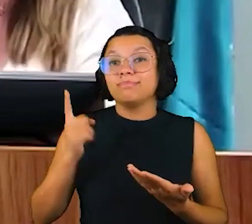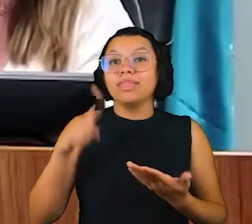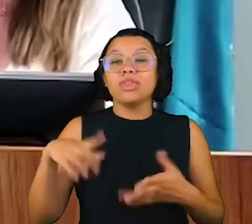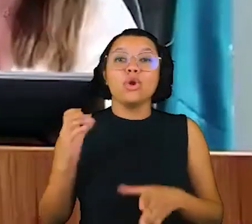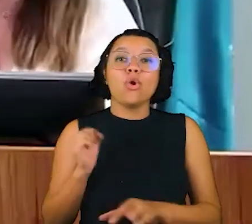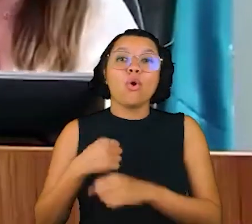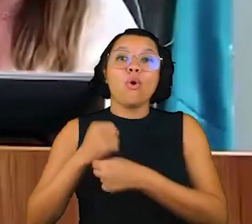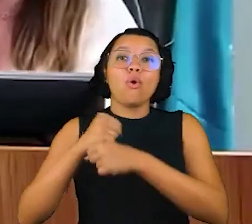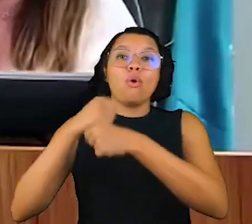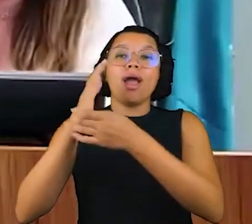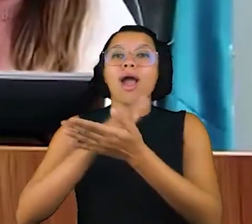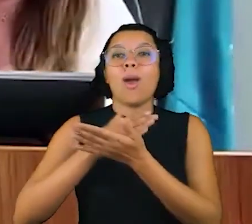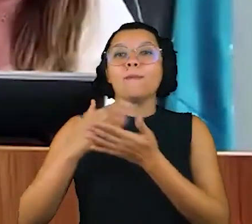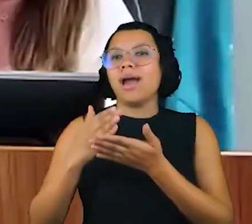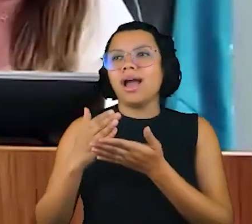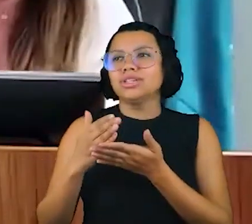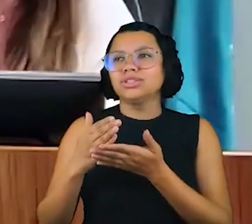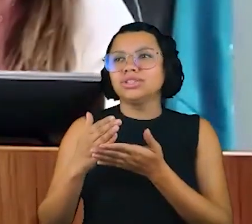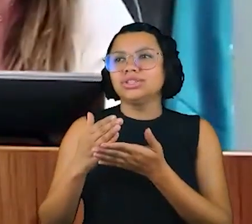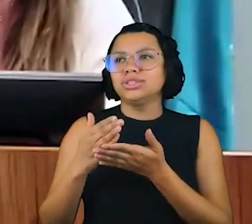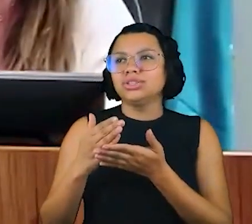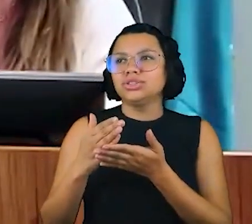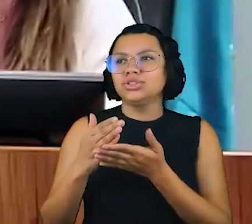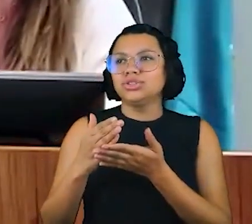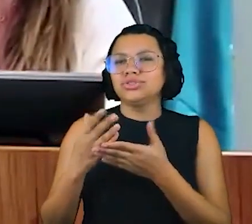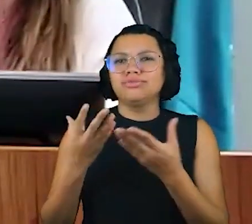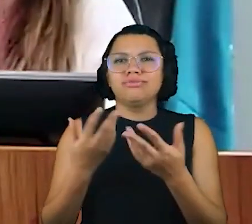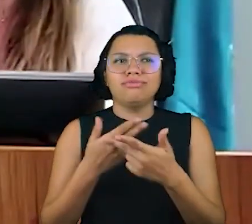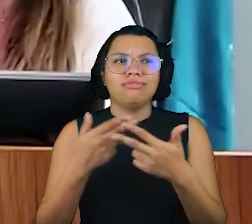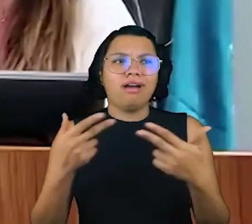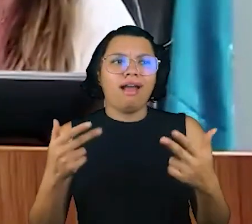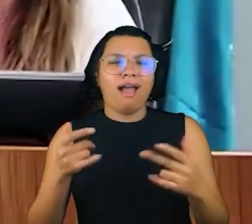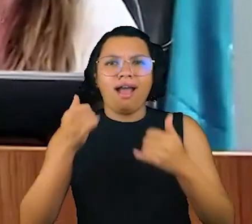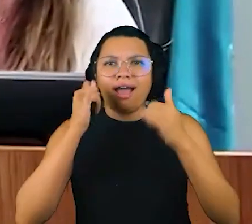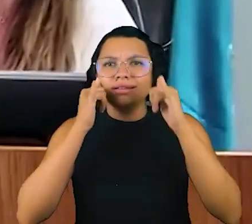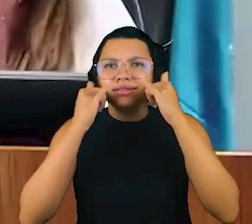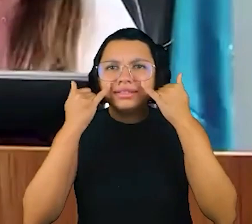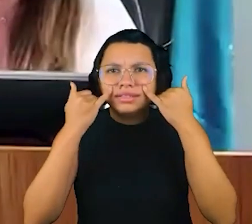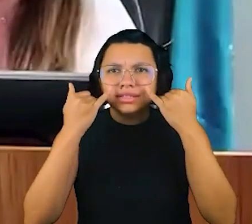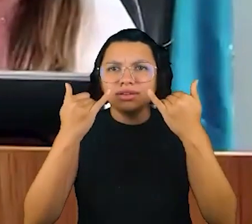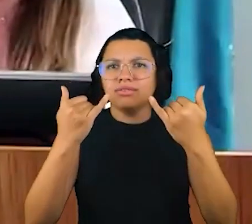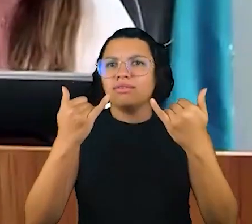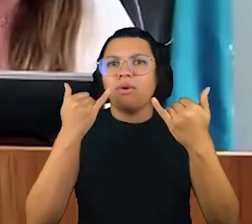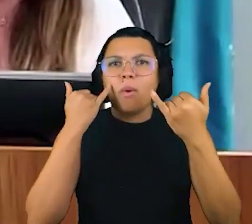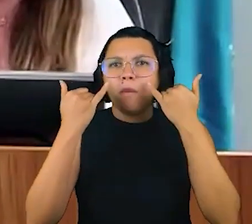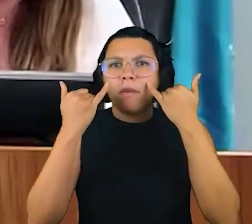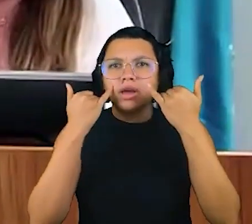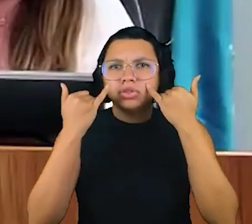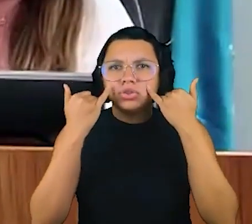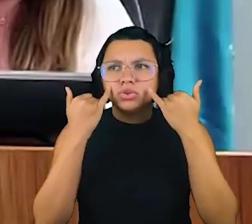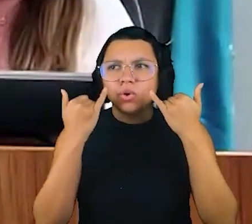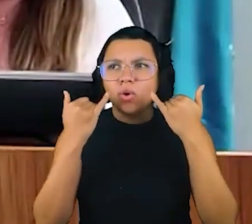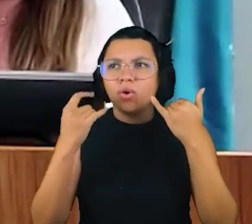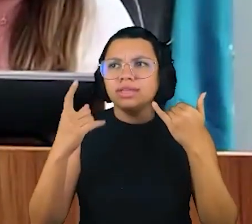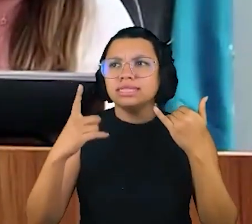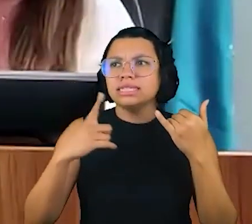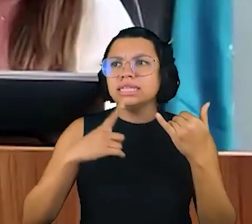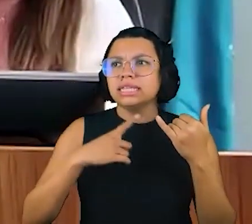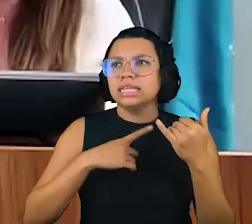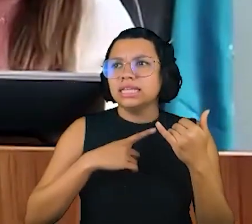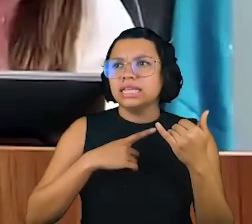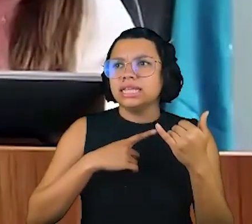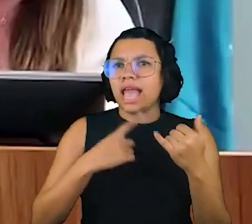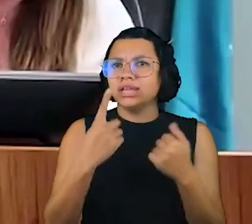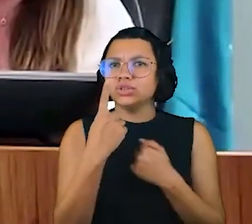Renata Lotufo sorri. Que é construída a partir de um manancial de informações